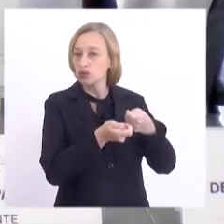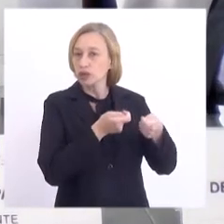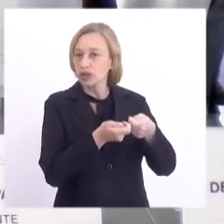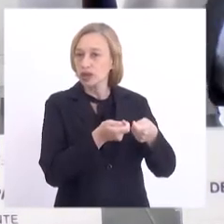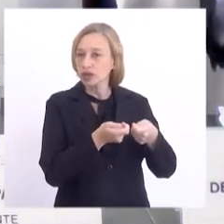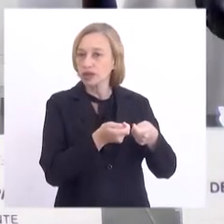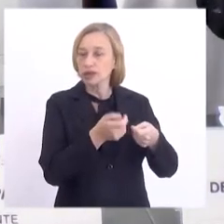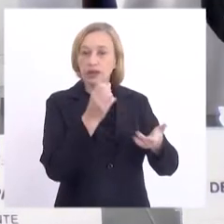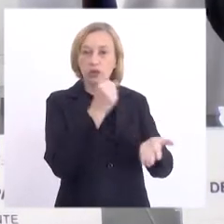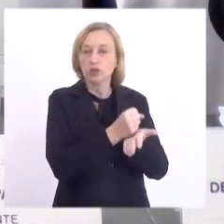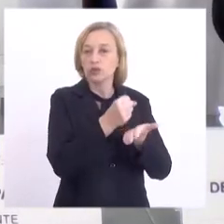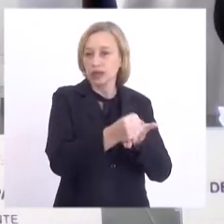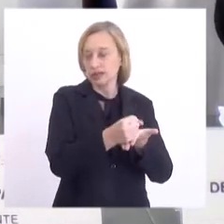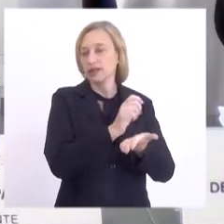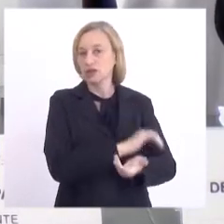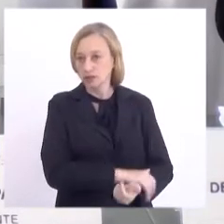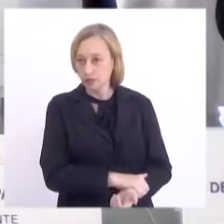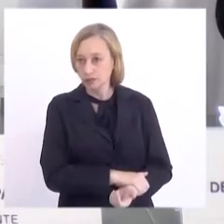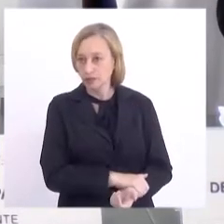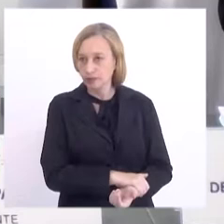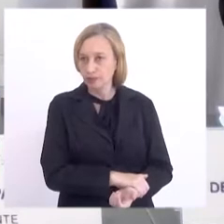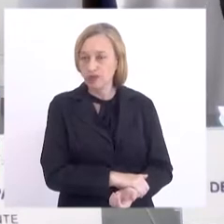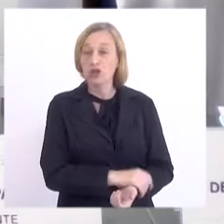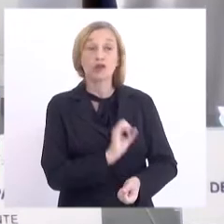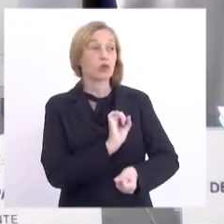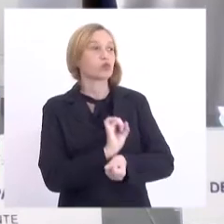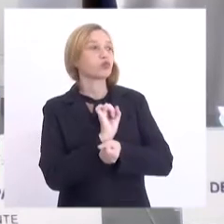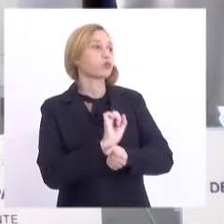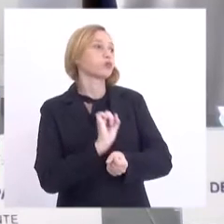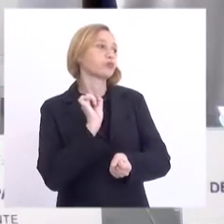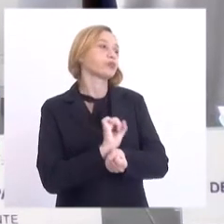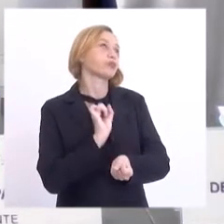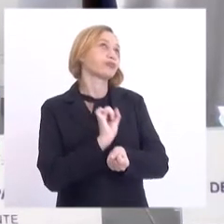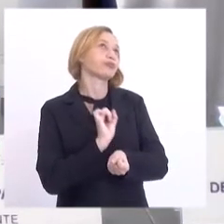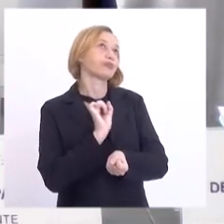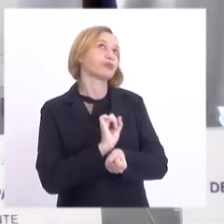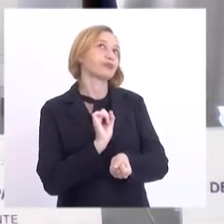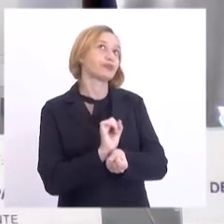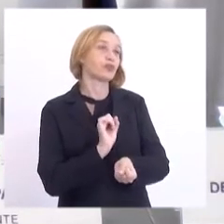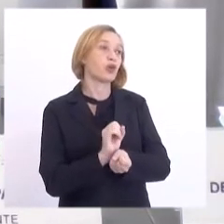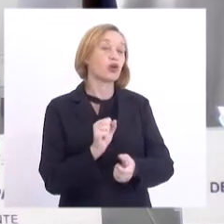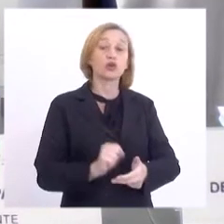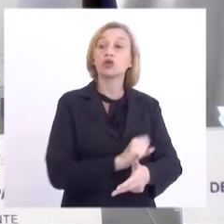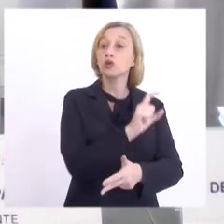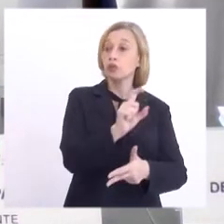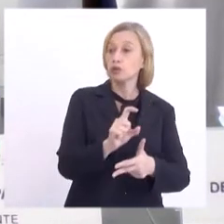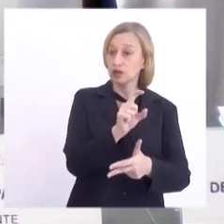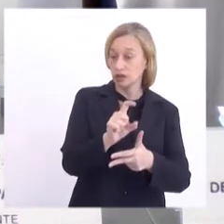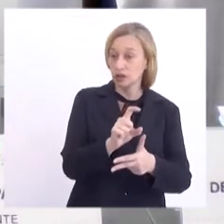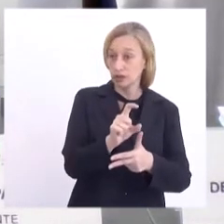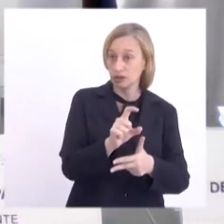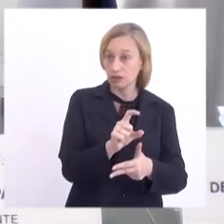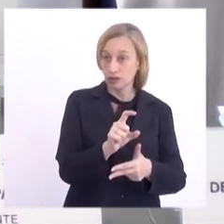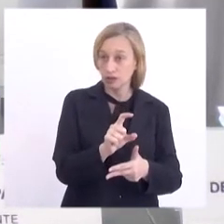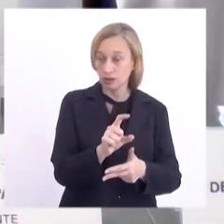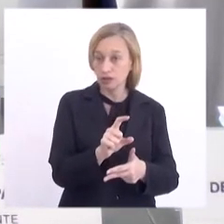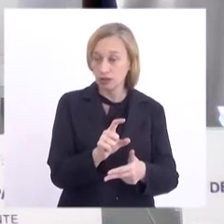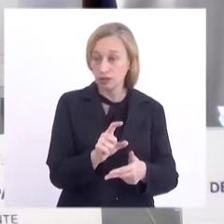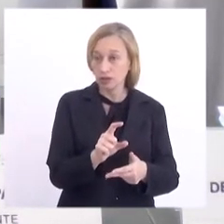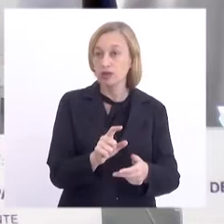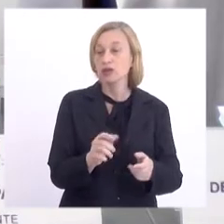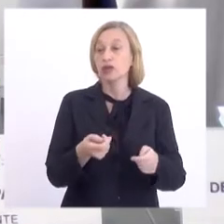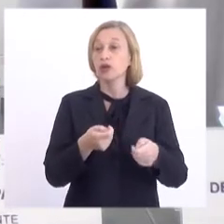para contratações a gente ficou esperando o que o poder executivo através da